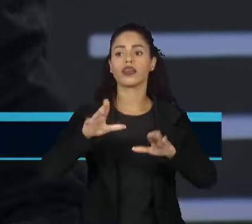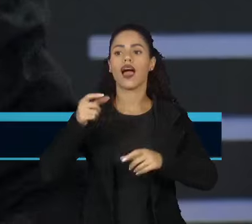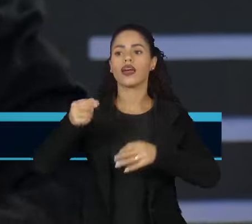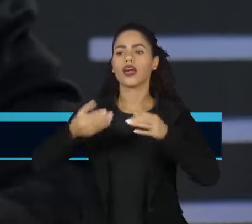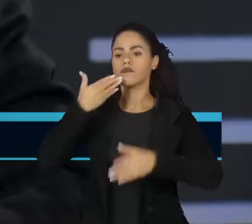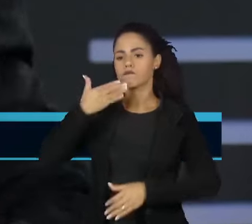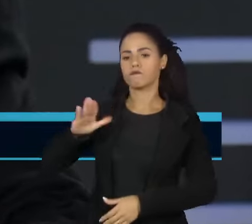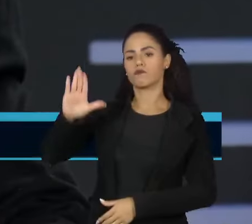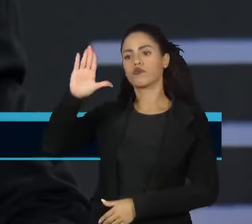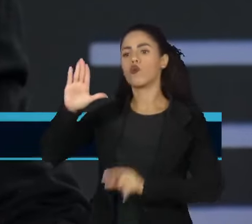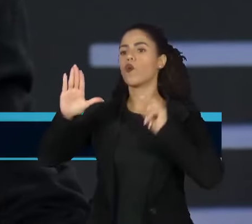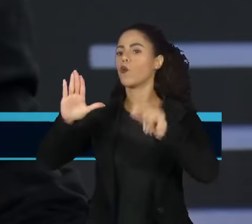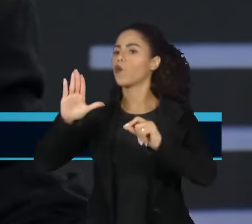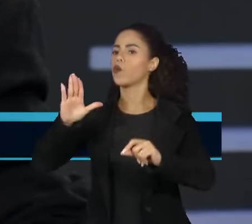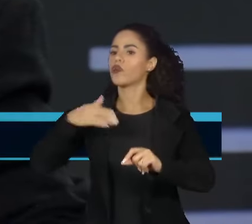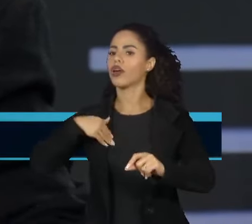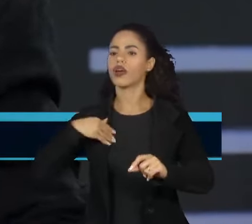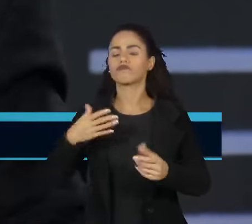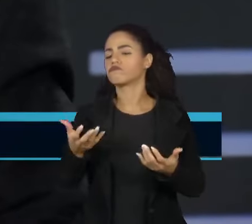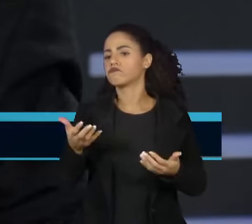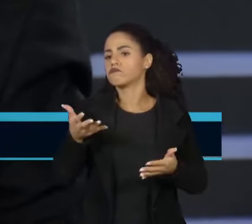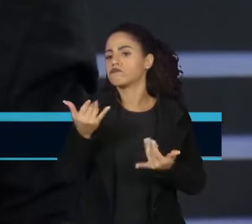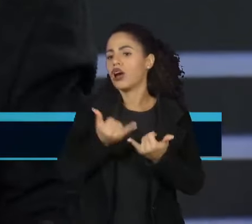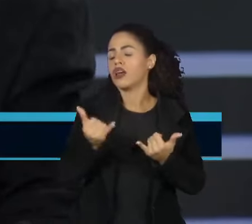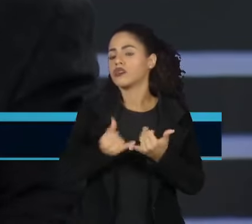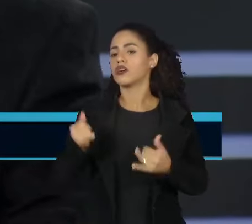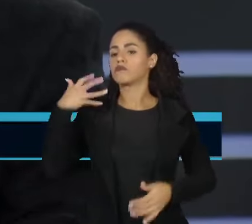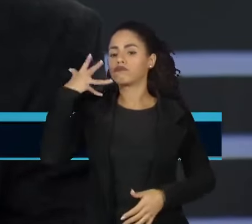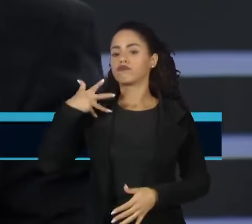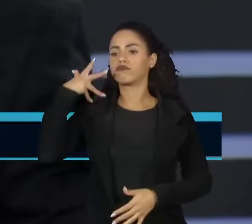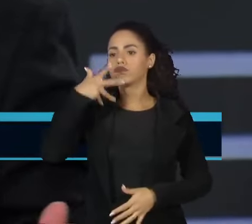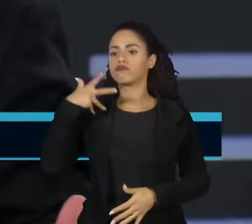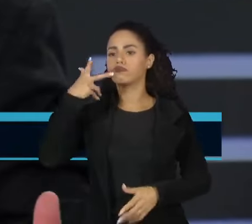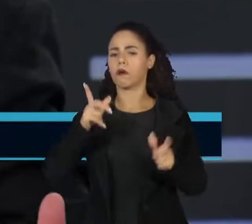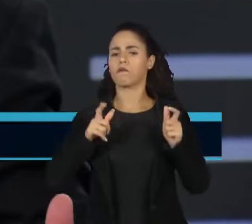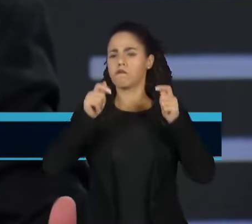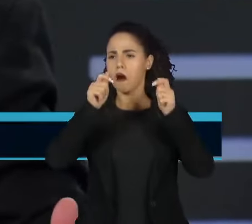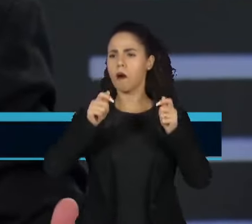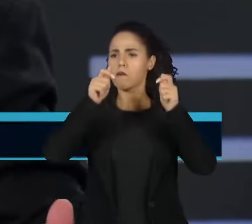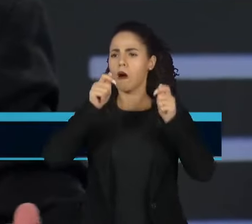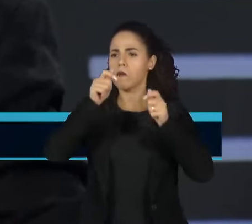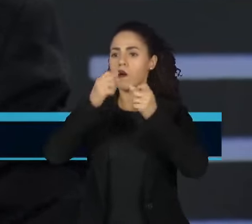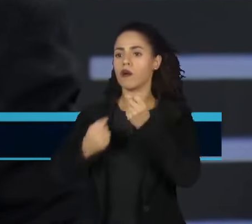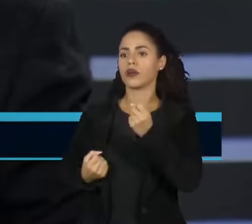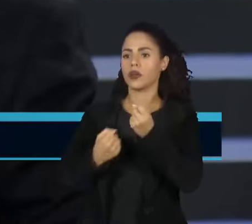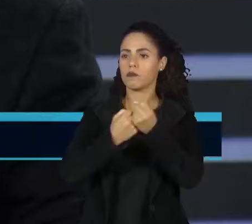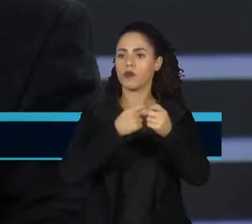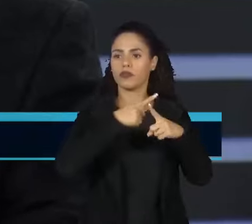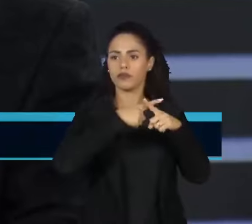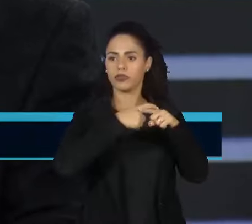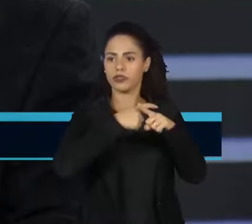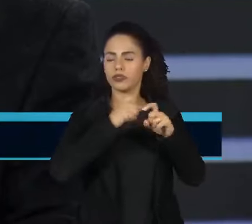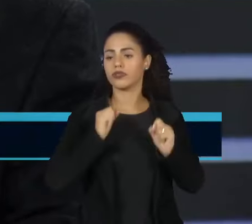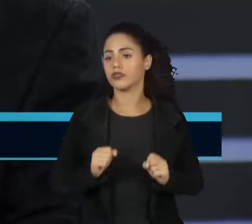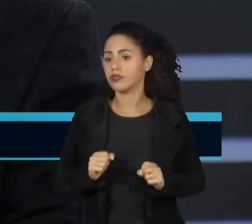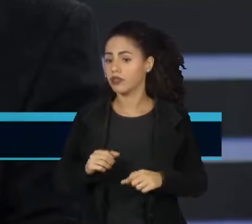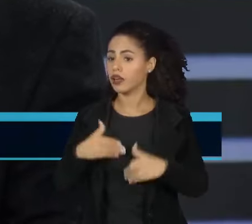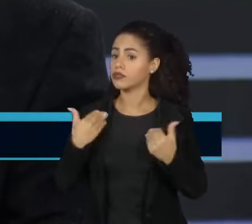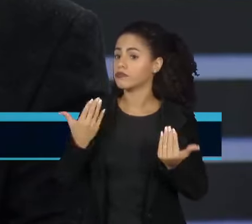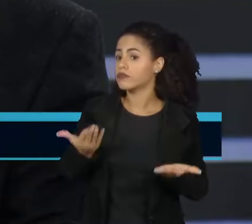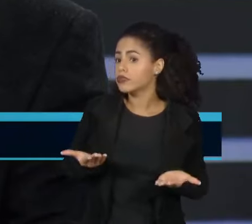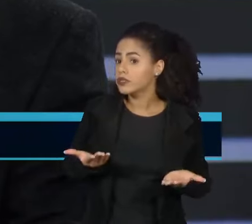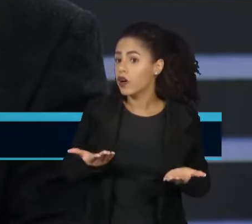deles virou um verdadeiro espetáculo, né? Teve manifestações a favor dos nazistas, ou seja,